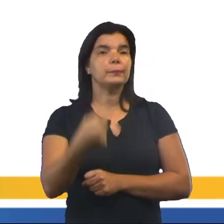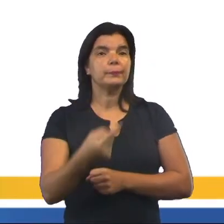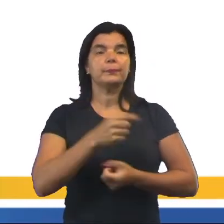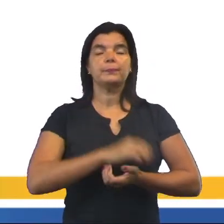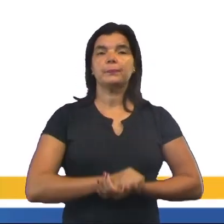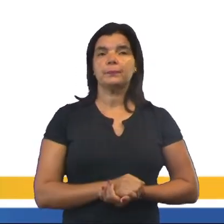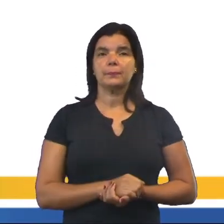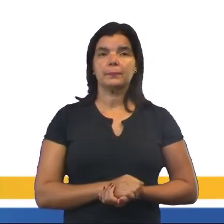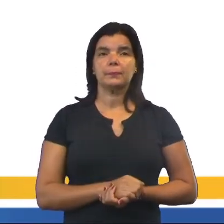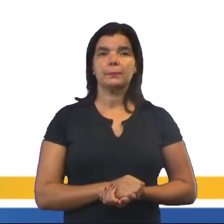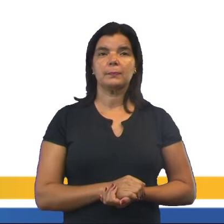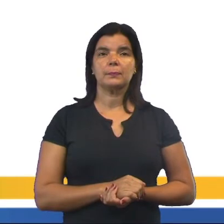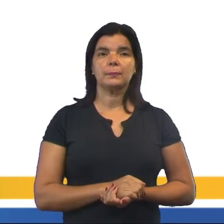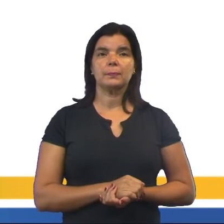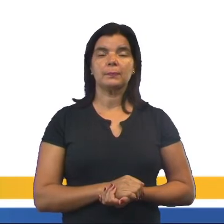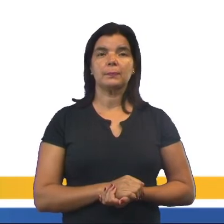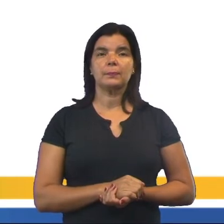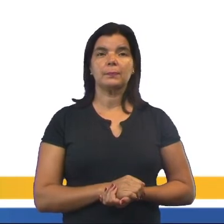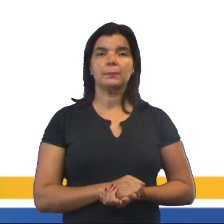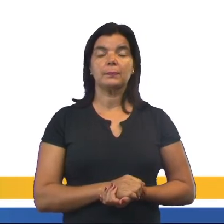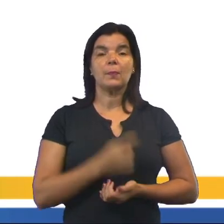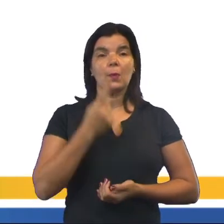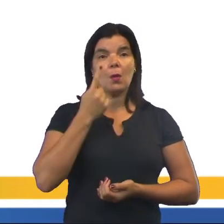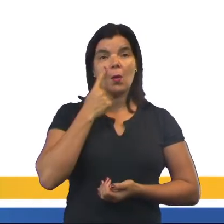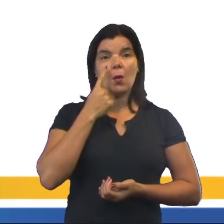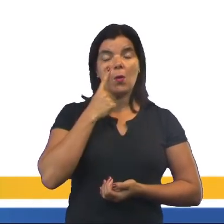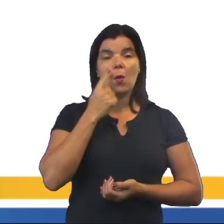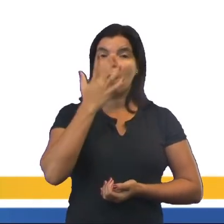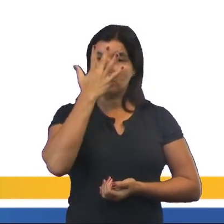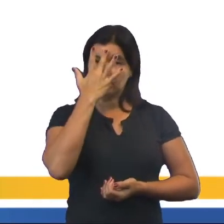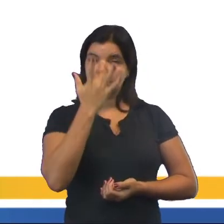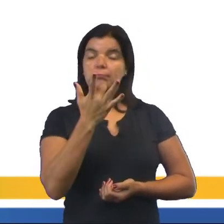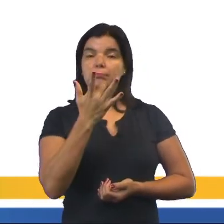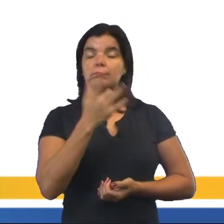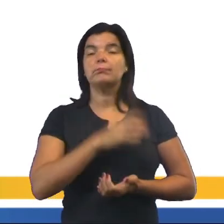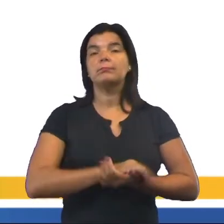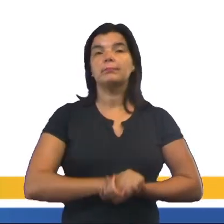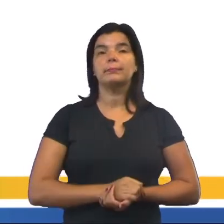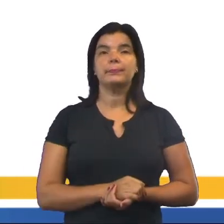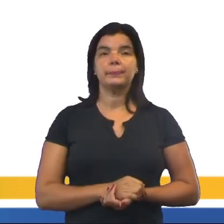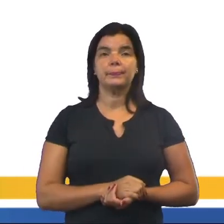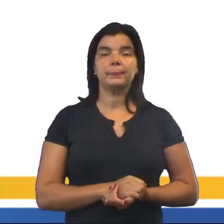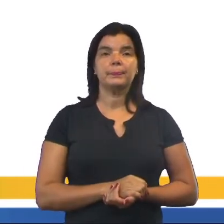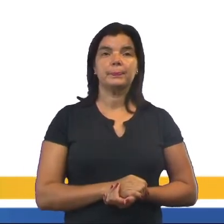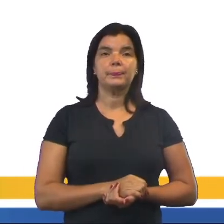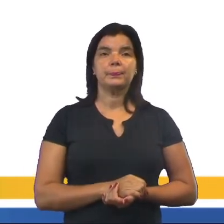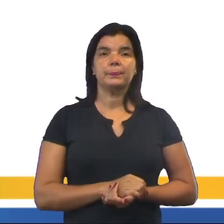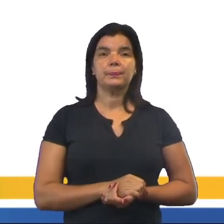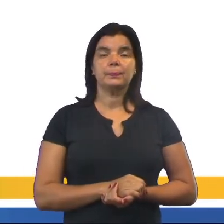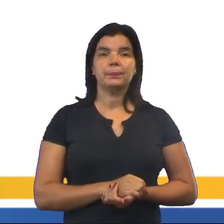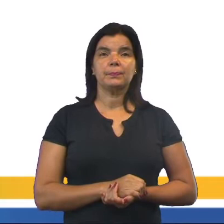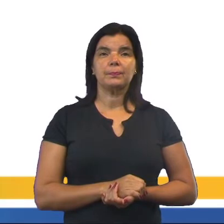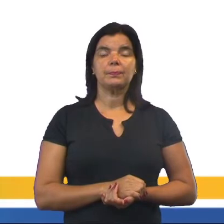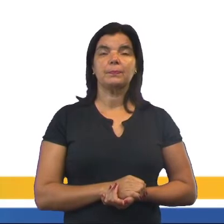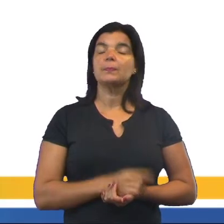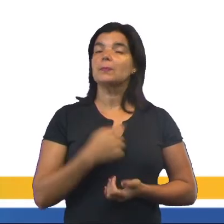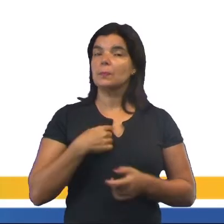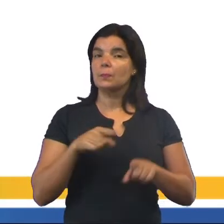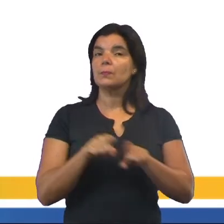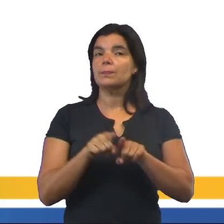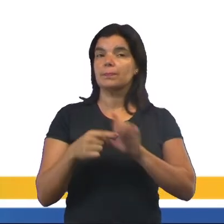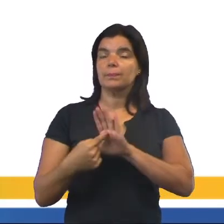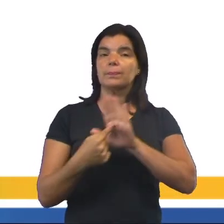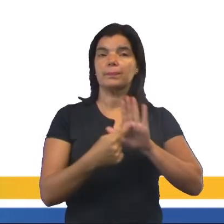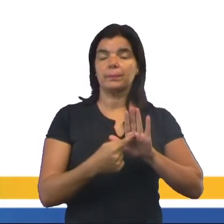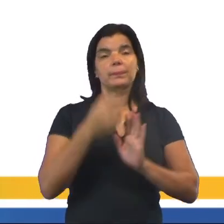vem. I see you tomorrow. Te vejo amanhã. Então são as expressões